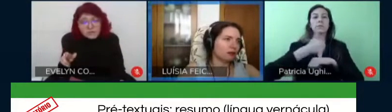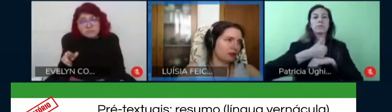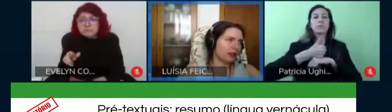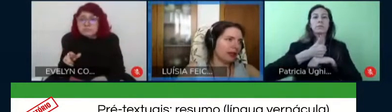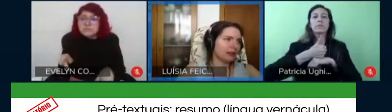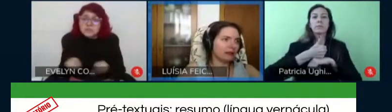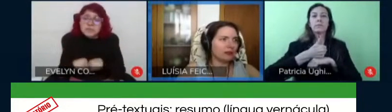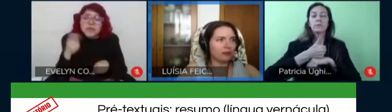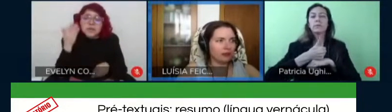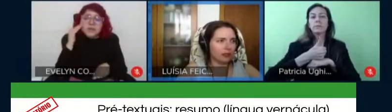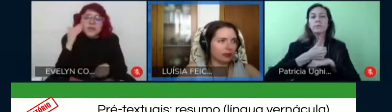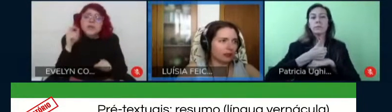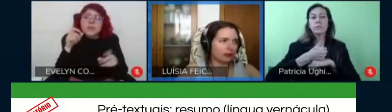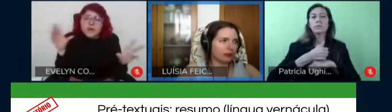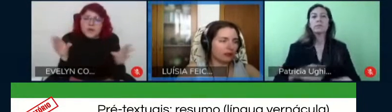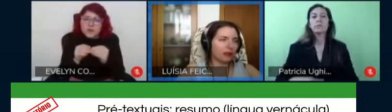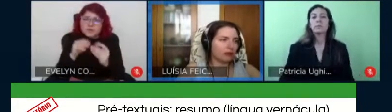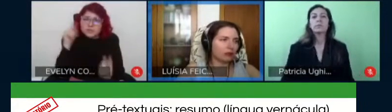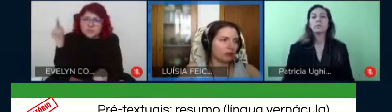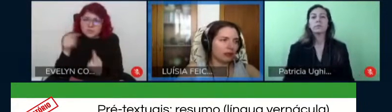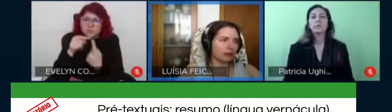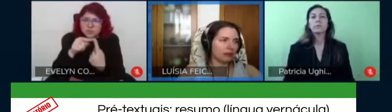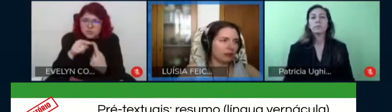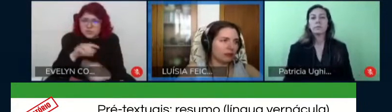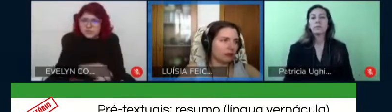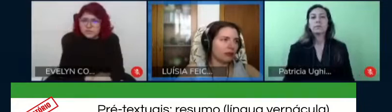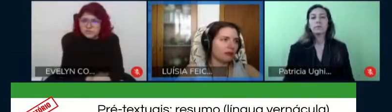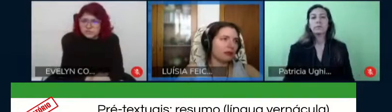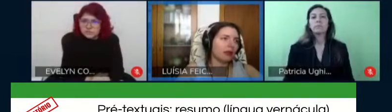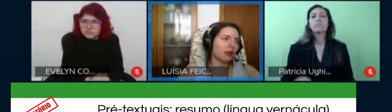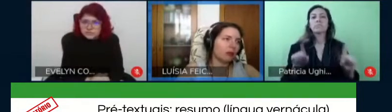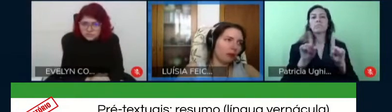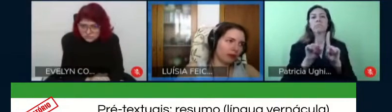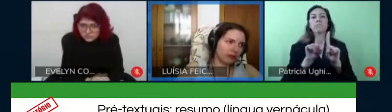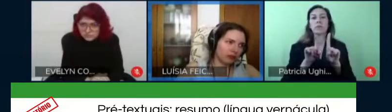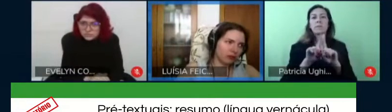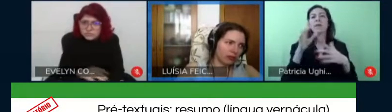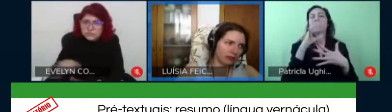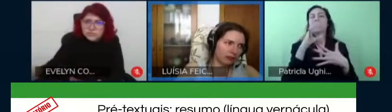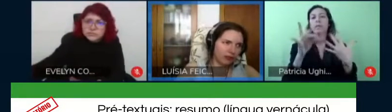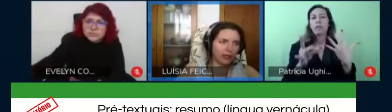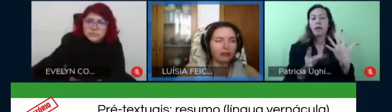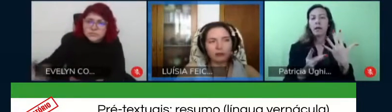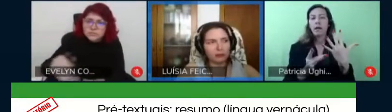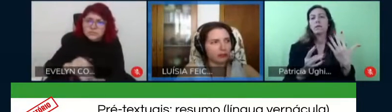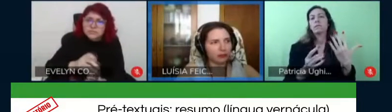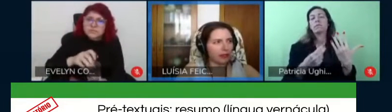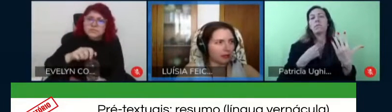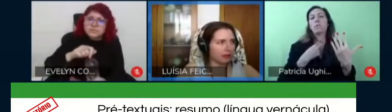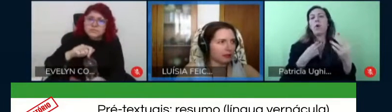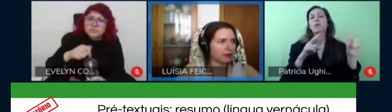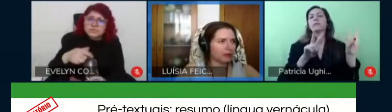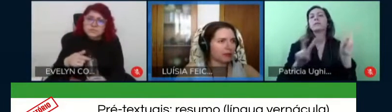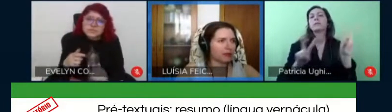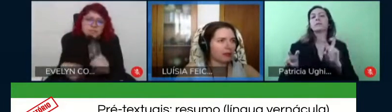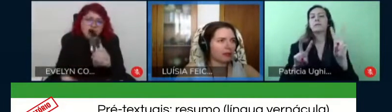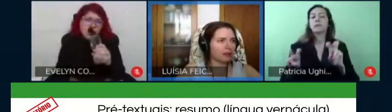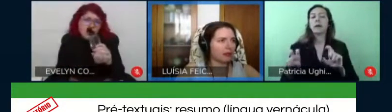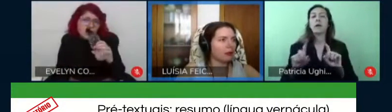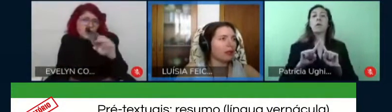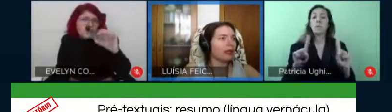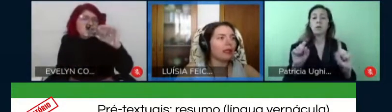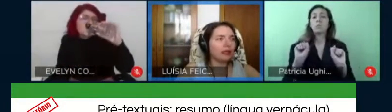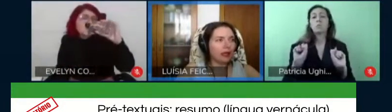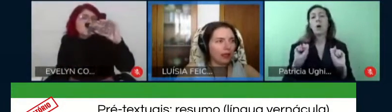E outros detalhes, não deve conter citações e pode incluir referência, mas também às vezes não